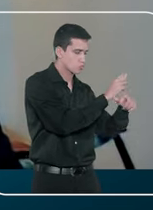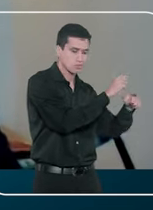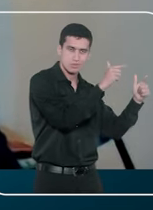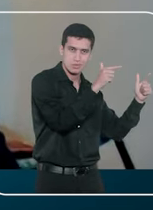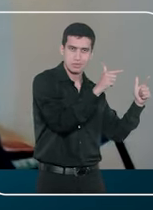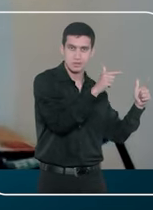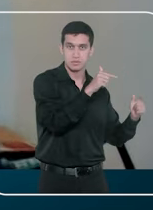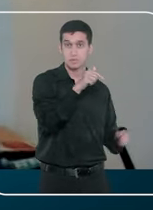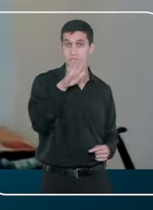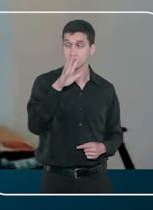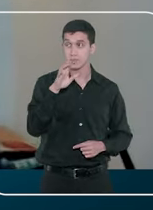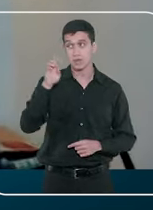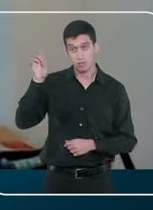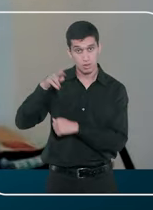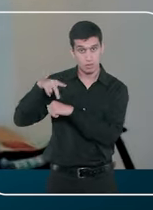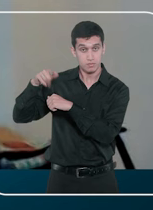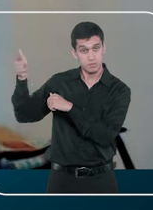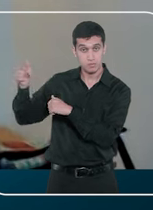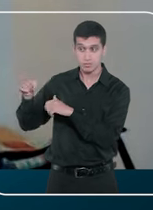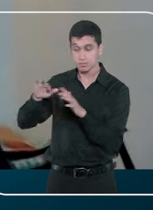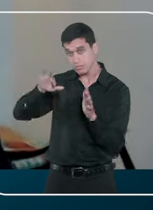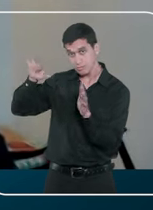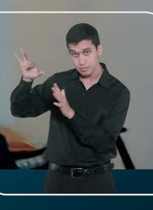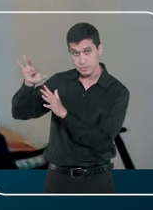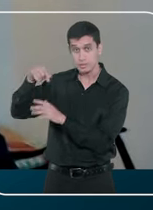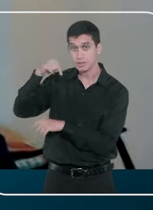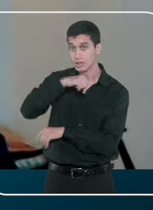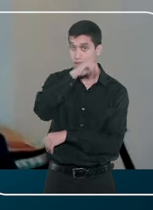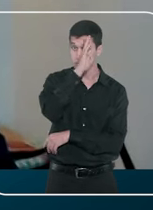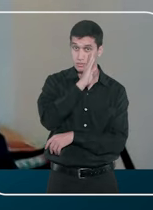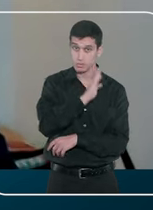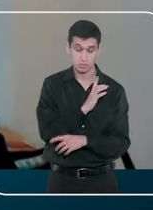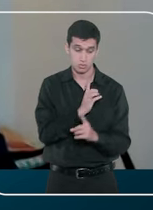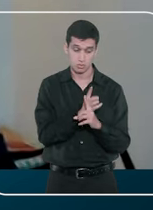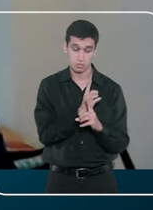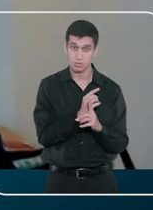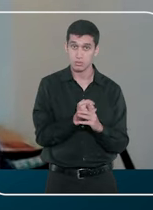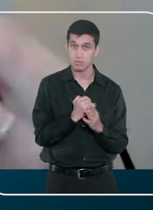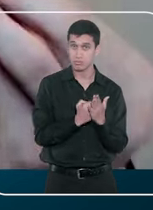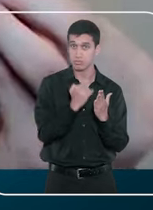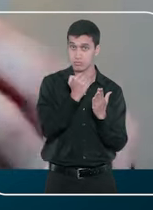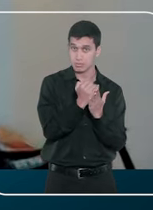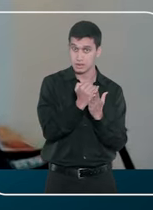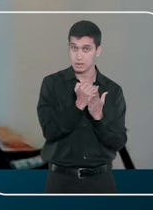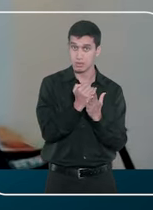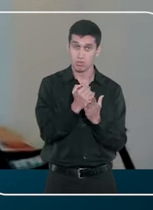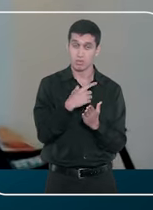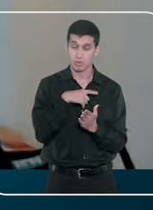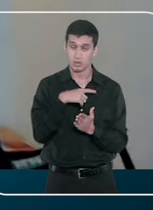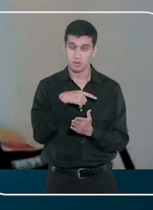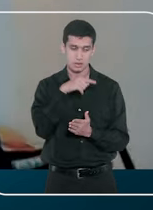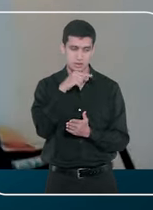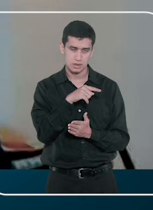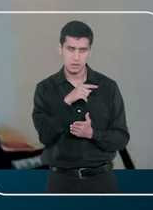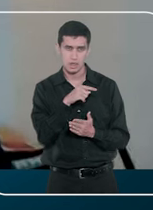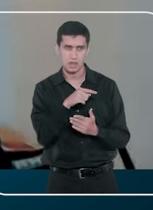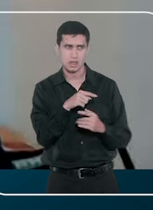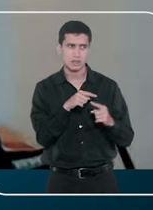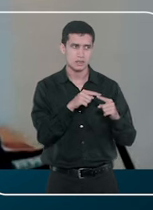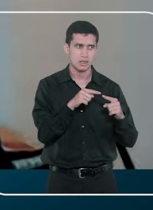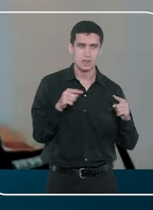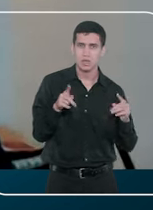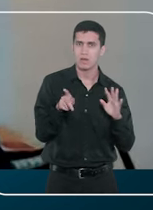Brasil, em que temos um espaço muito reduzido de discricionalidade persecutória, o que faz esse meio do caminho entre